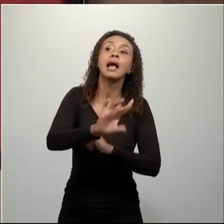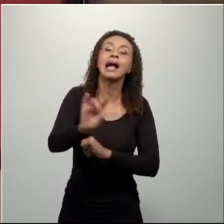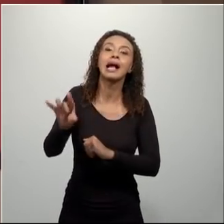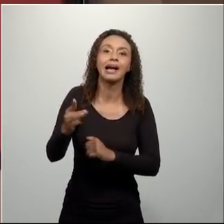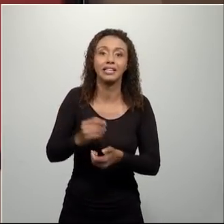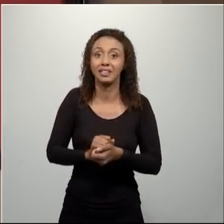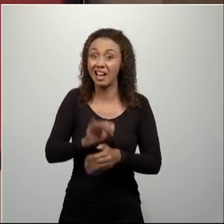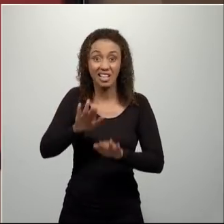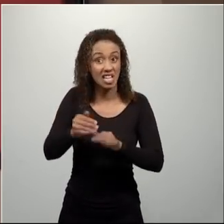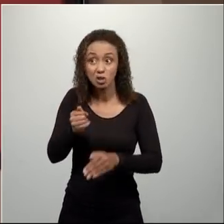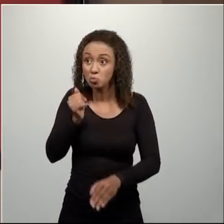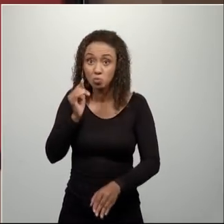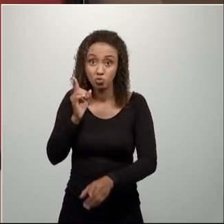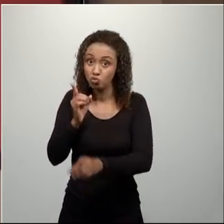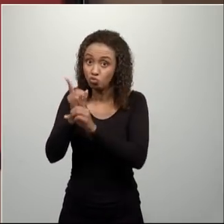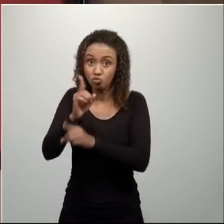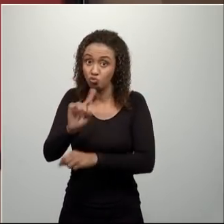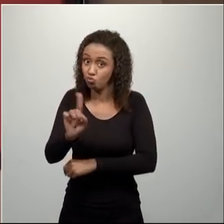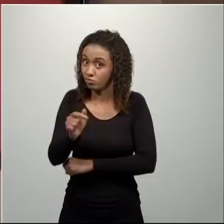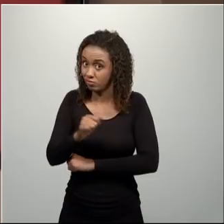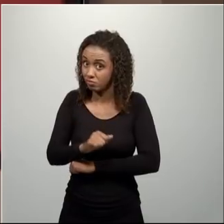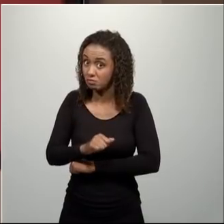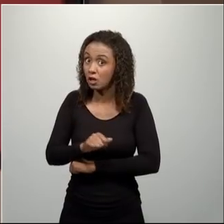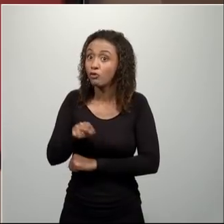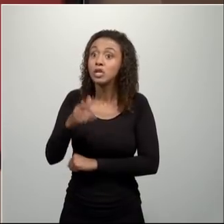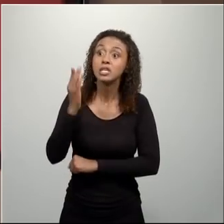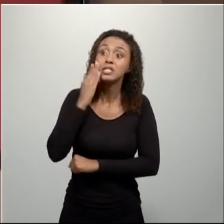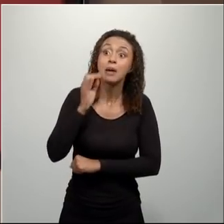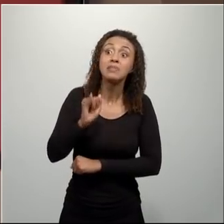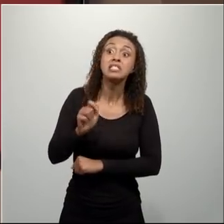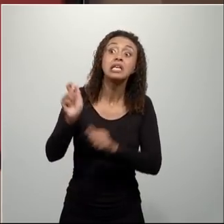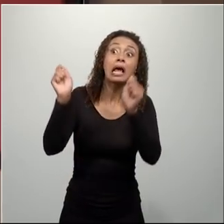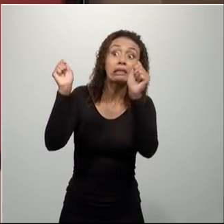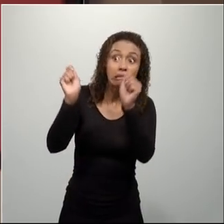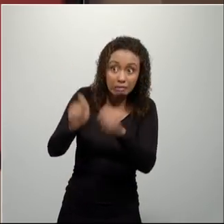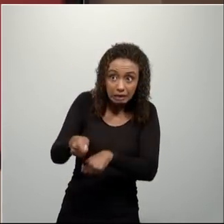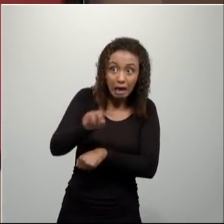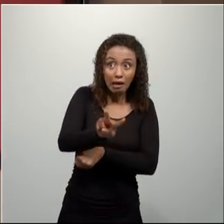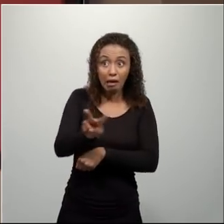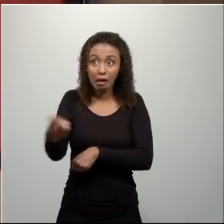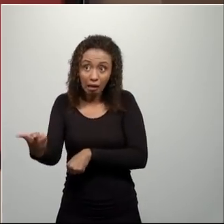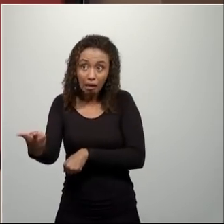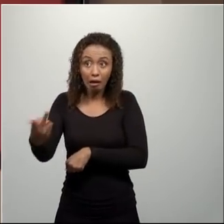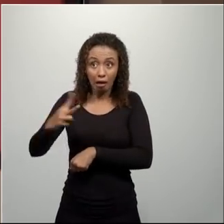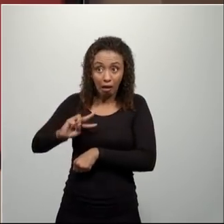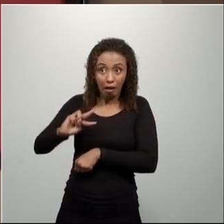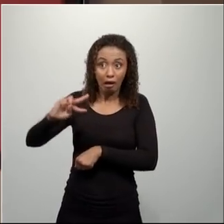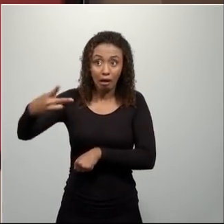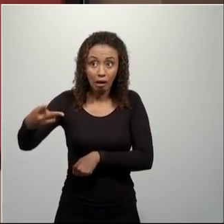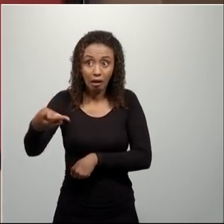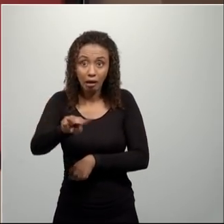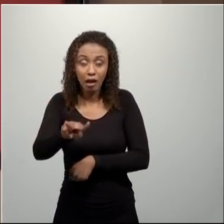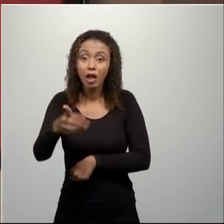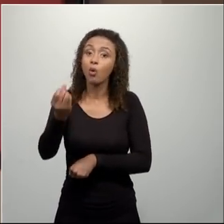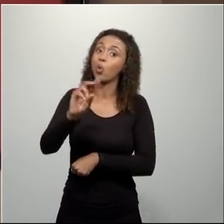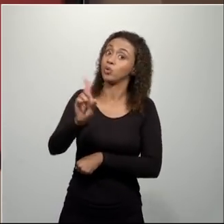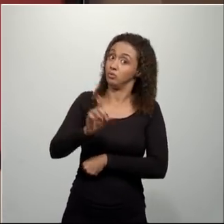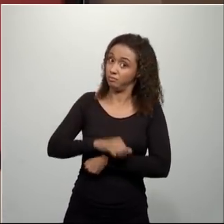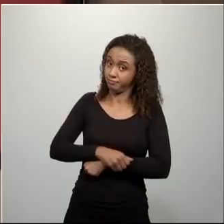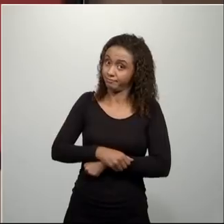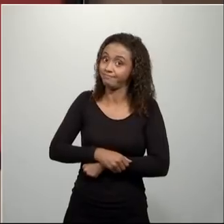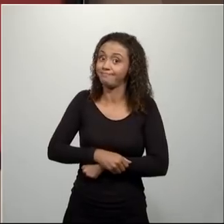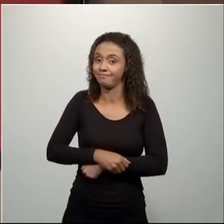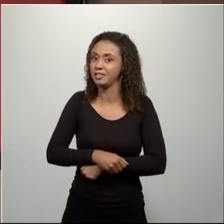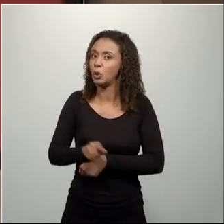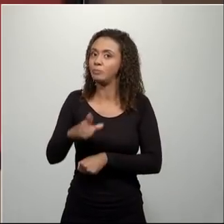acaba descobrindo o saldo deles e acaba descobrindo se ele tem saldo suficiente para a transação ou não sem saber o saldo específico então dá um